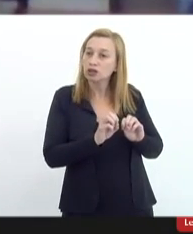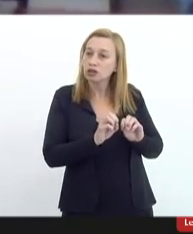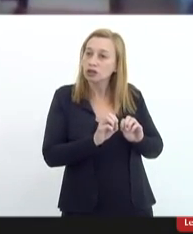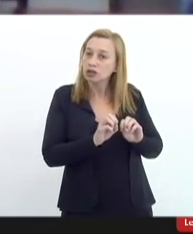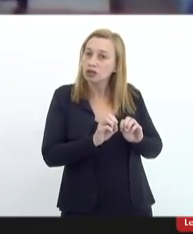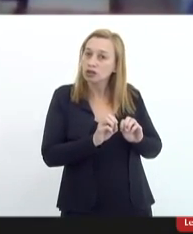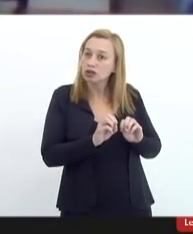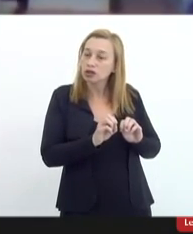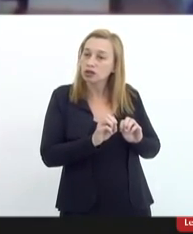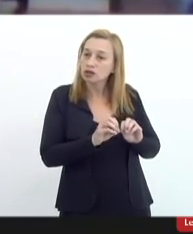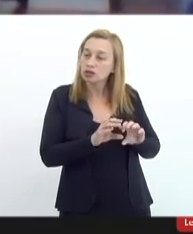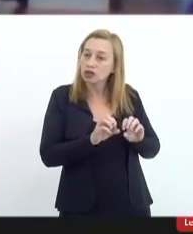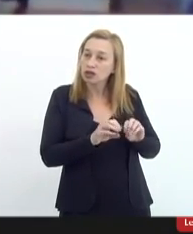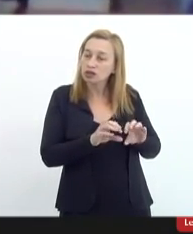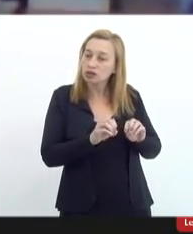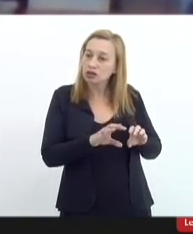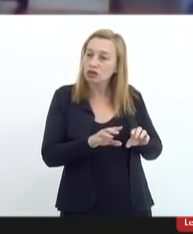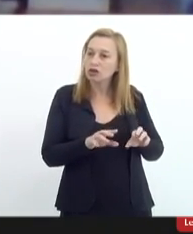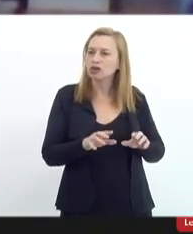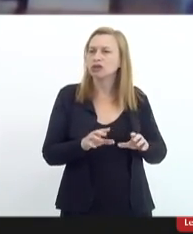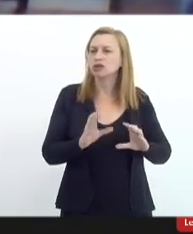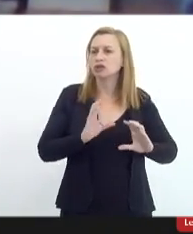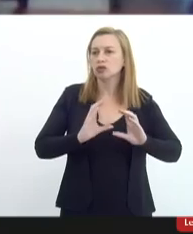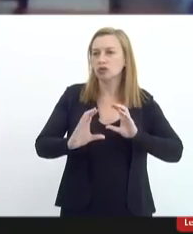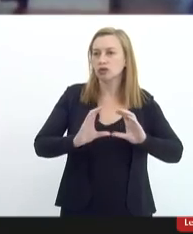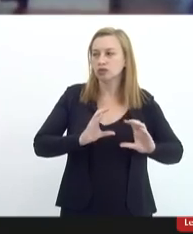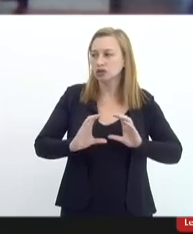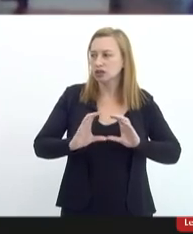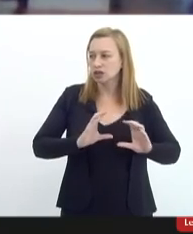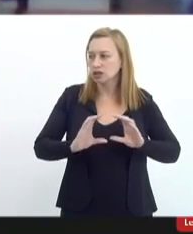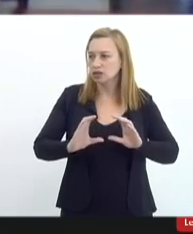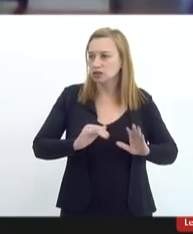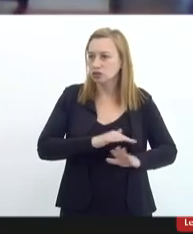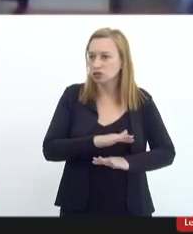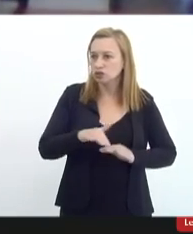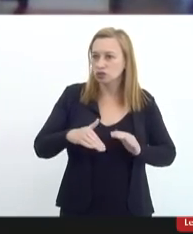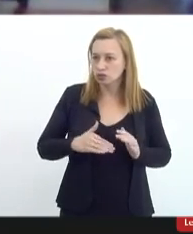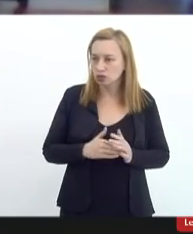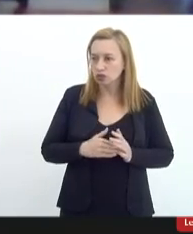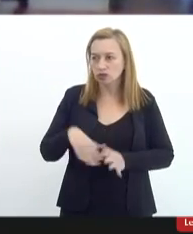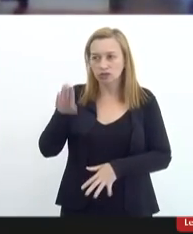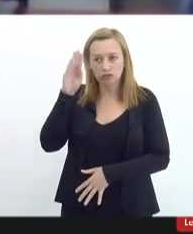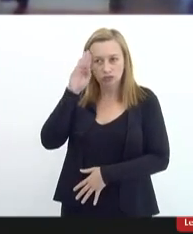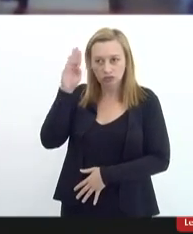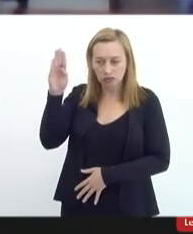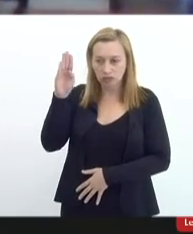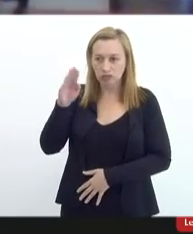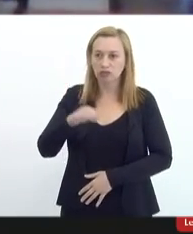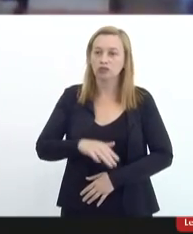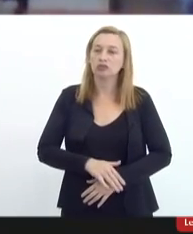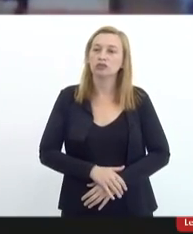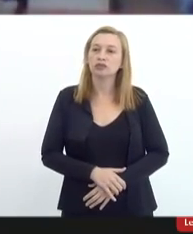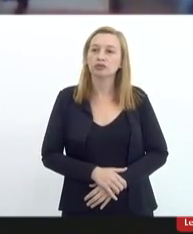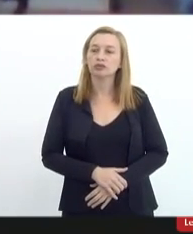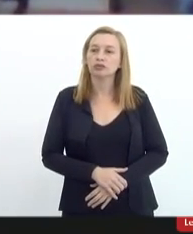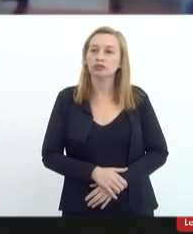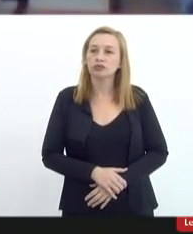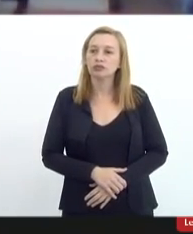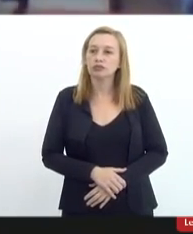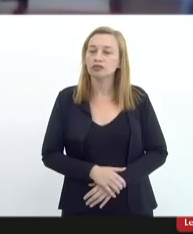de comunicação da mídia é fundamental. Os